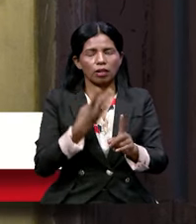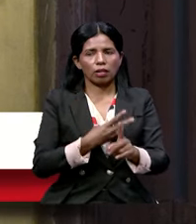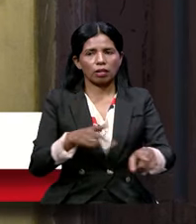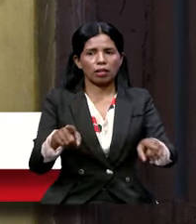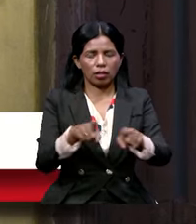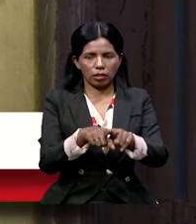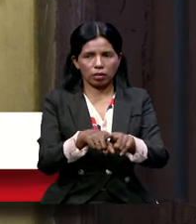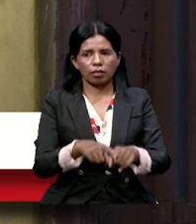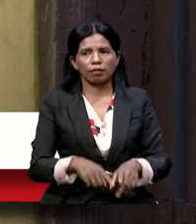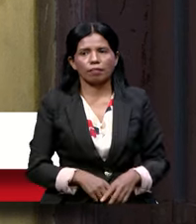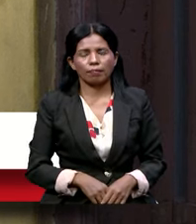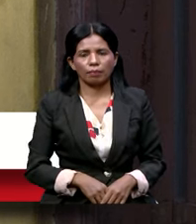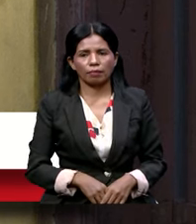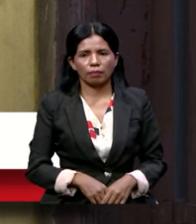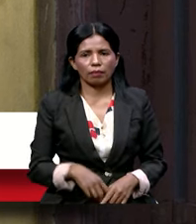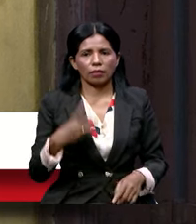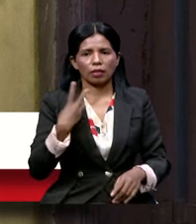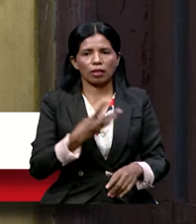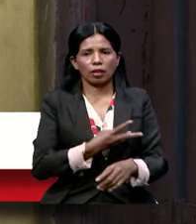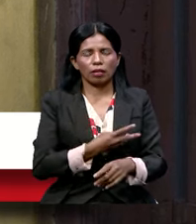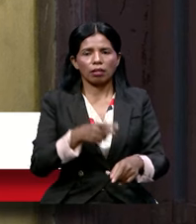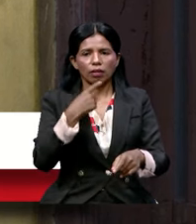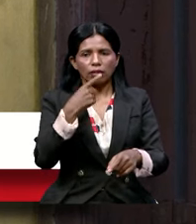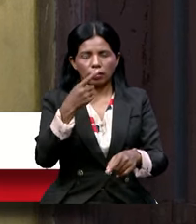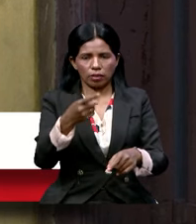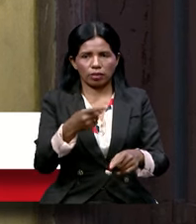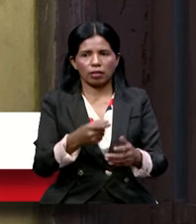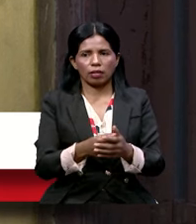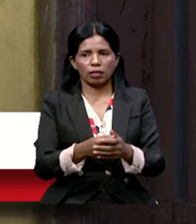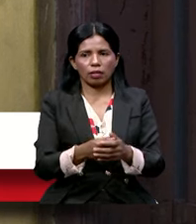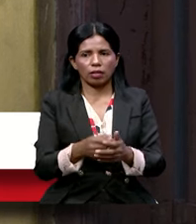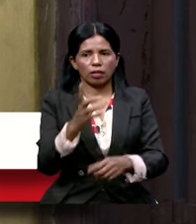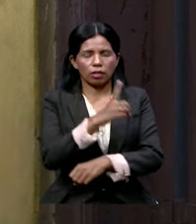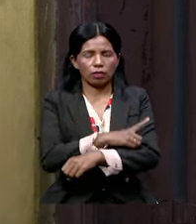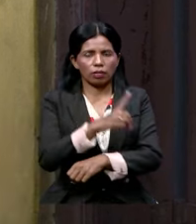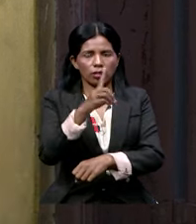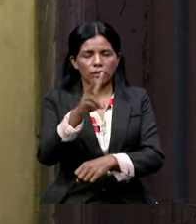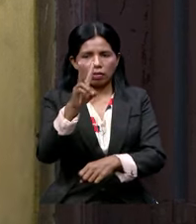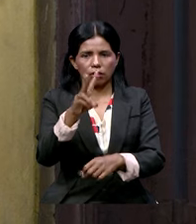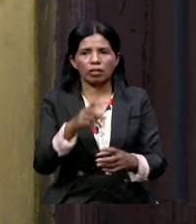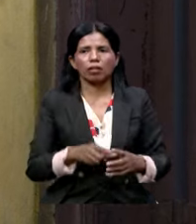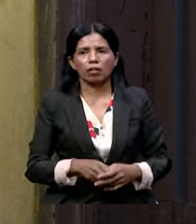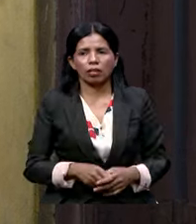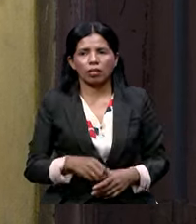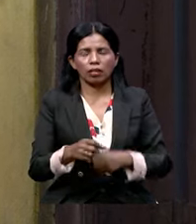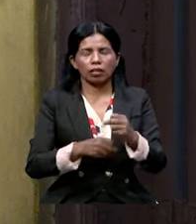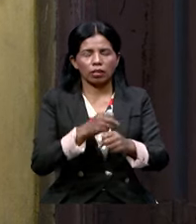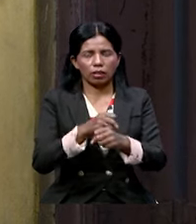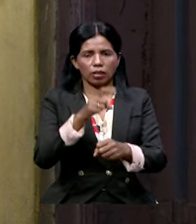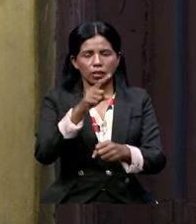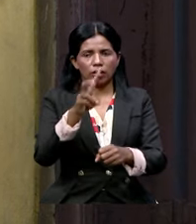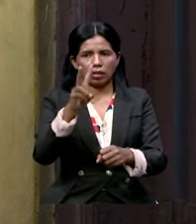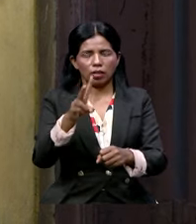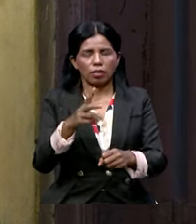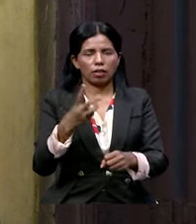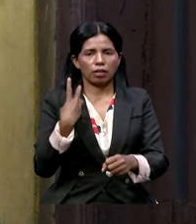coitado ensa va ensa vai tirar carik ensa va lor ainda rua de ou tina ainda rua de ne ensa